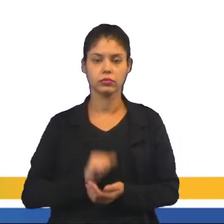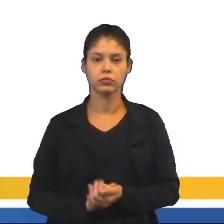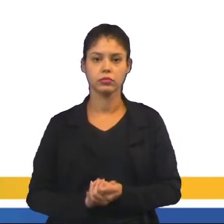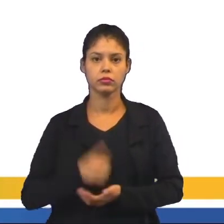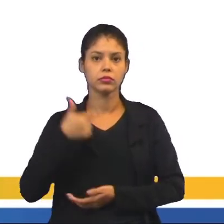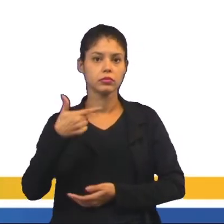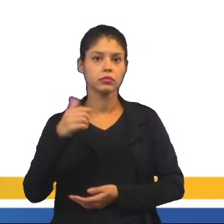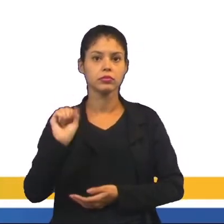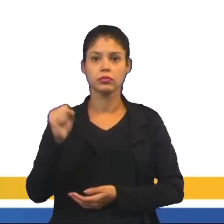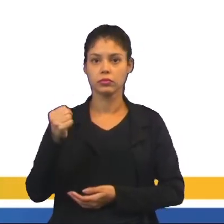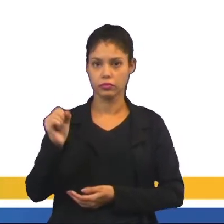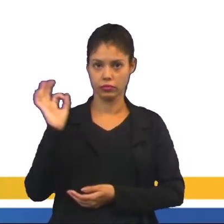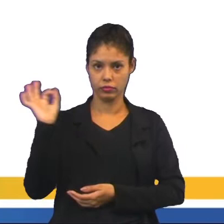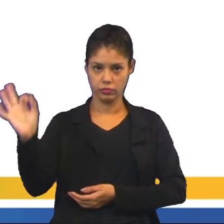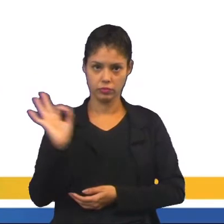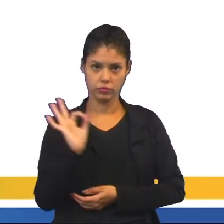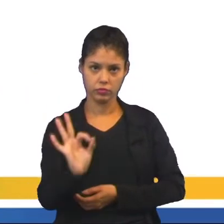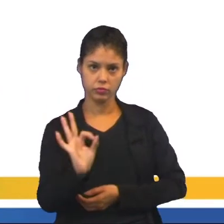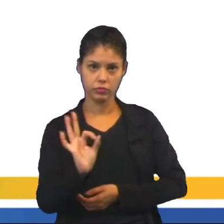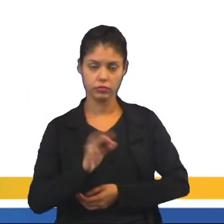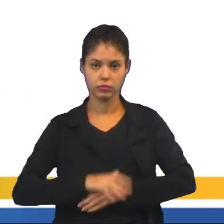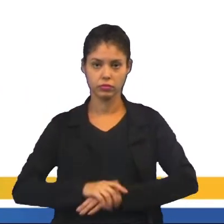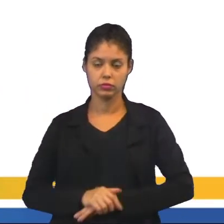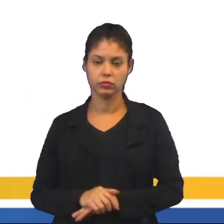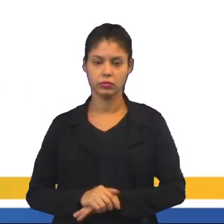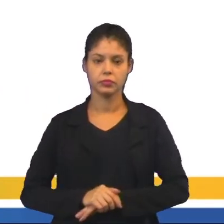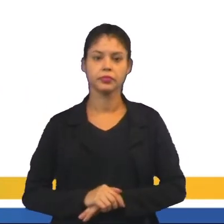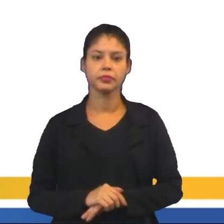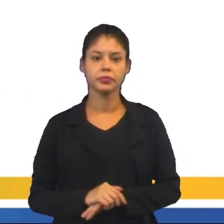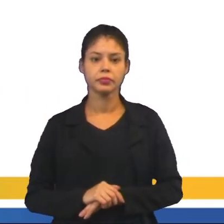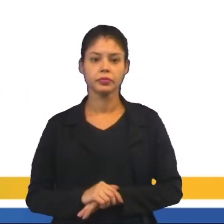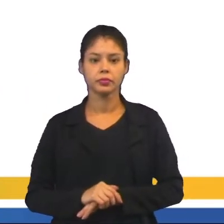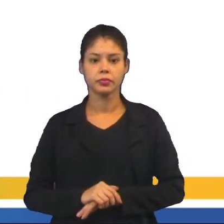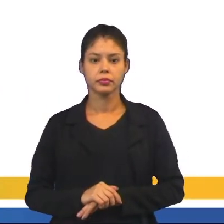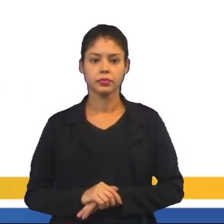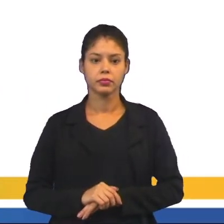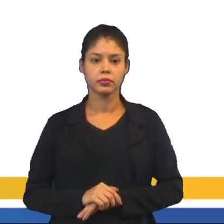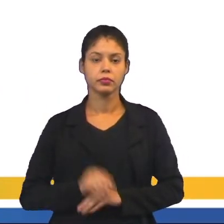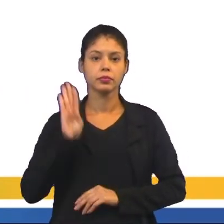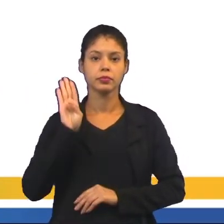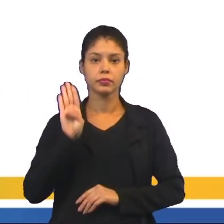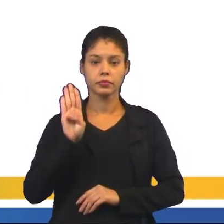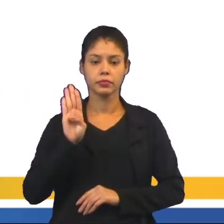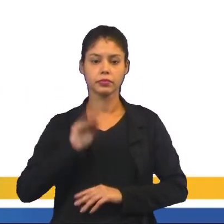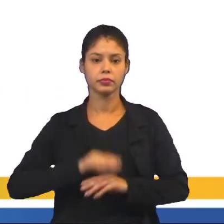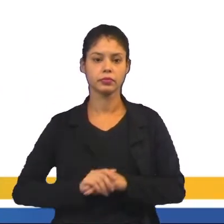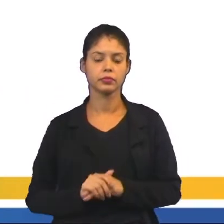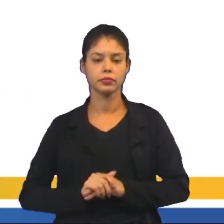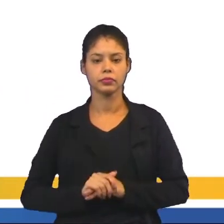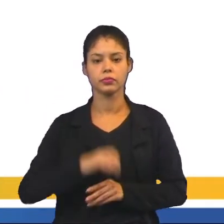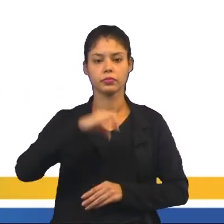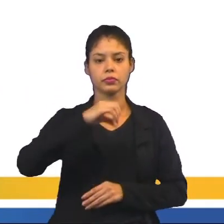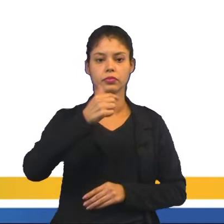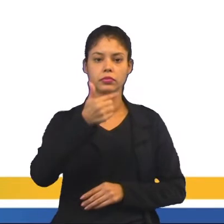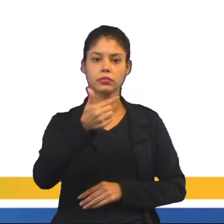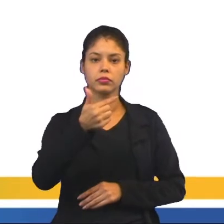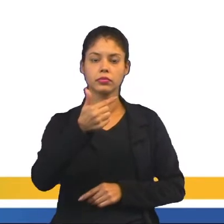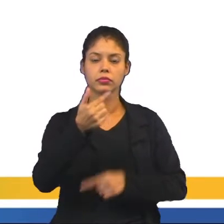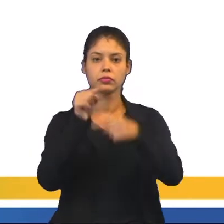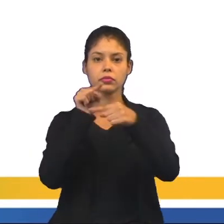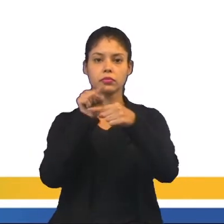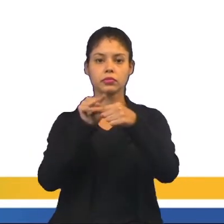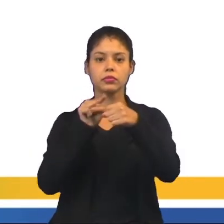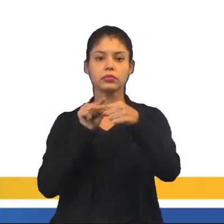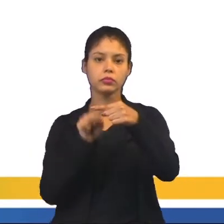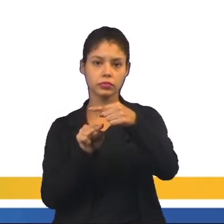0,28. Ou seja, colocando em porcentagem vai dar 28%. O candidato B recebeu 92